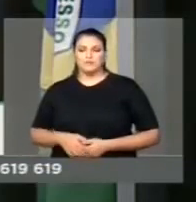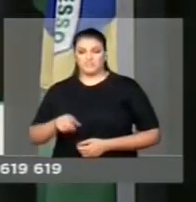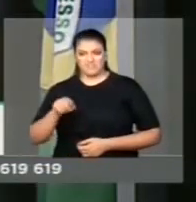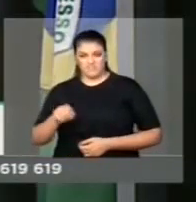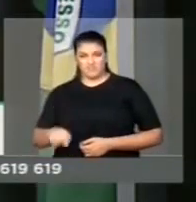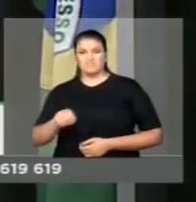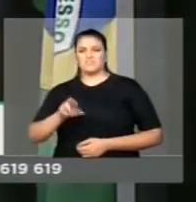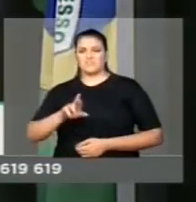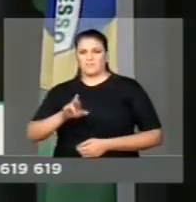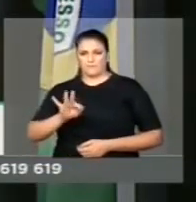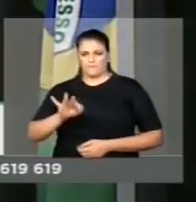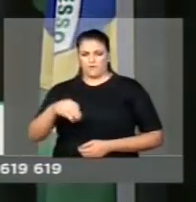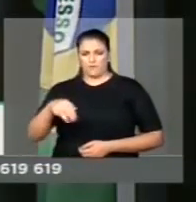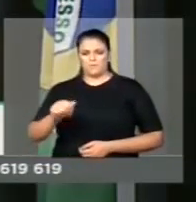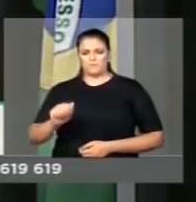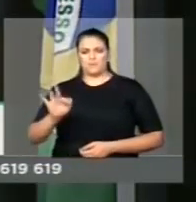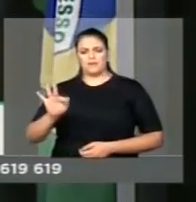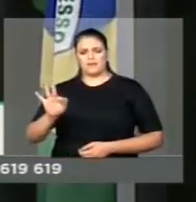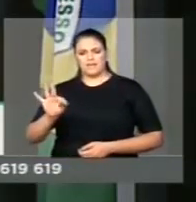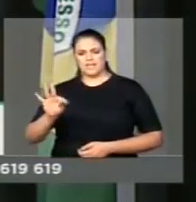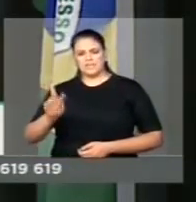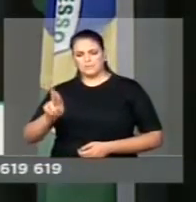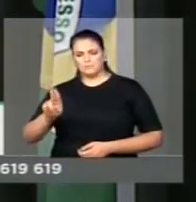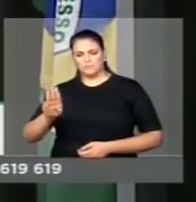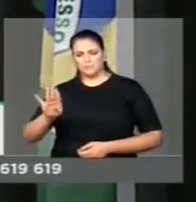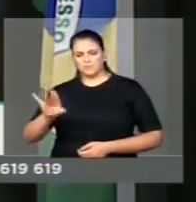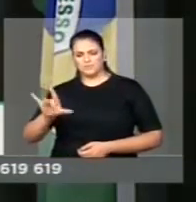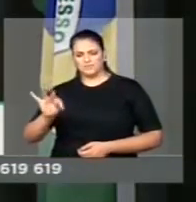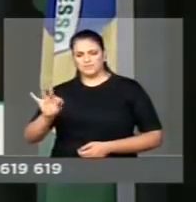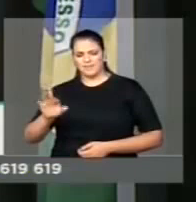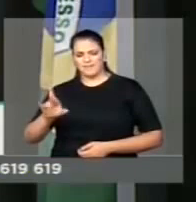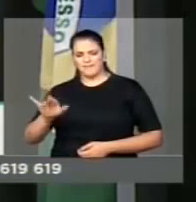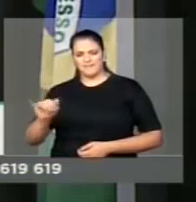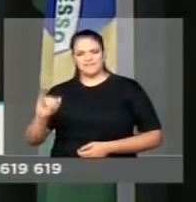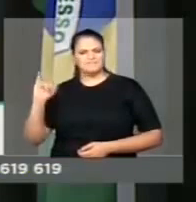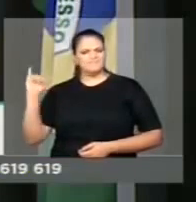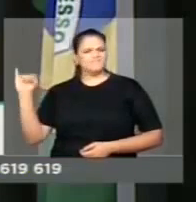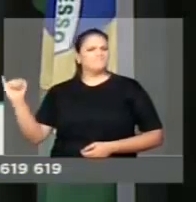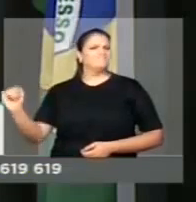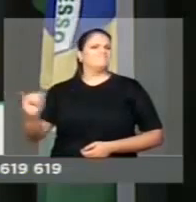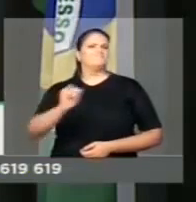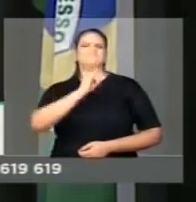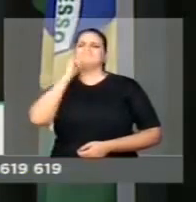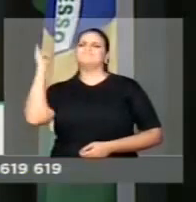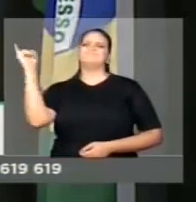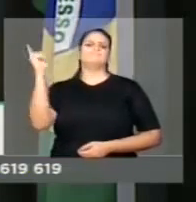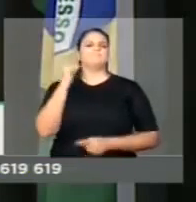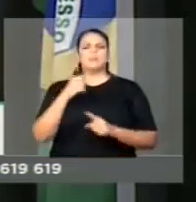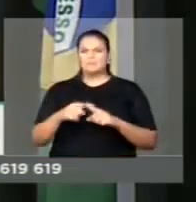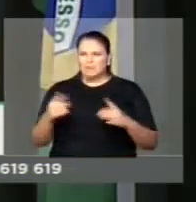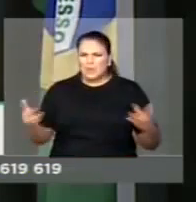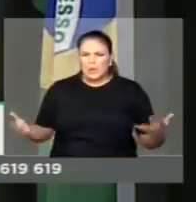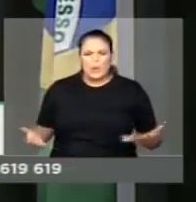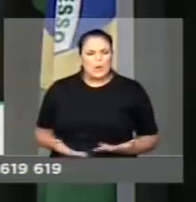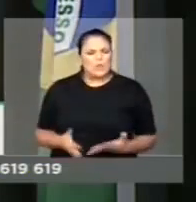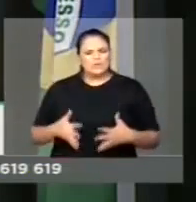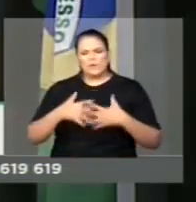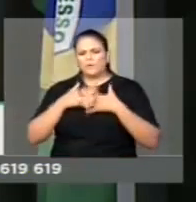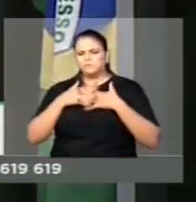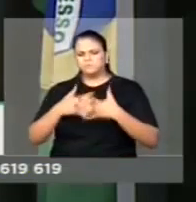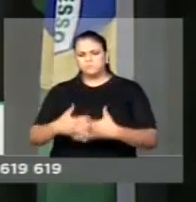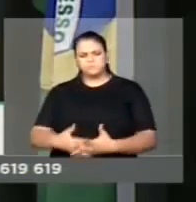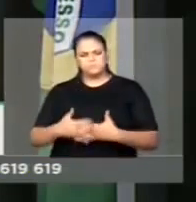é fundamental para corrigir o sistema tributário nacional, que é anárquico-caótico. É um sistema que mata empresas